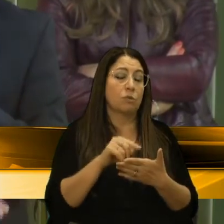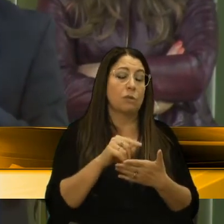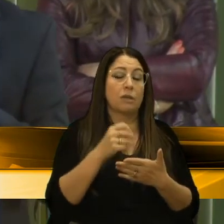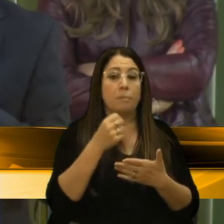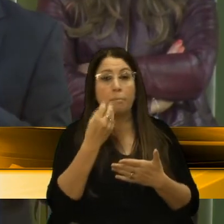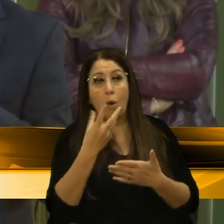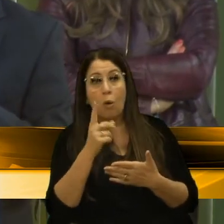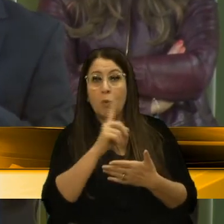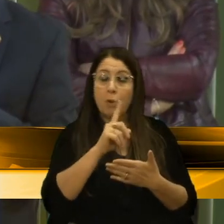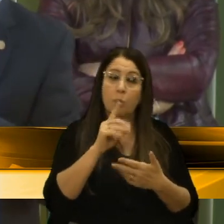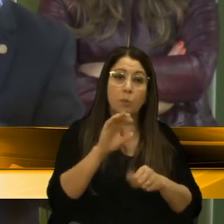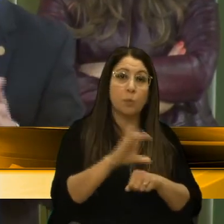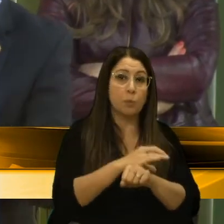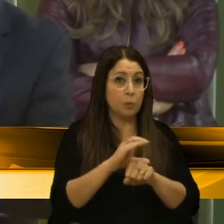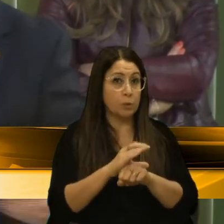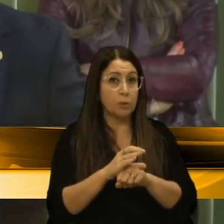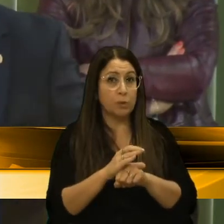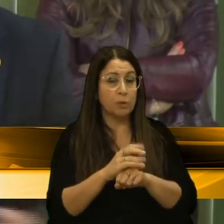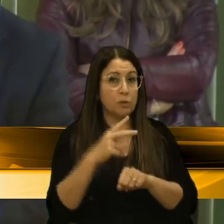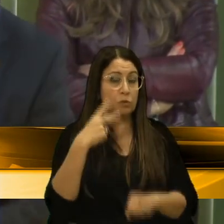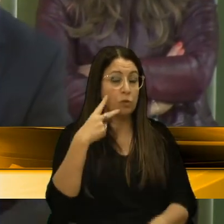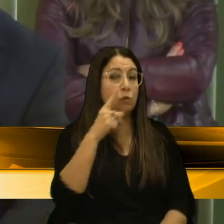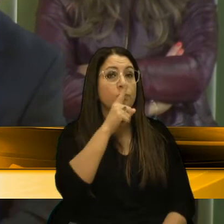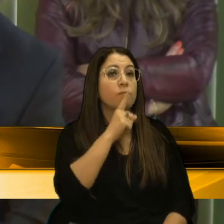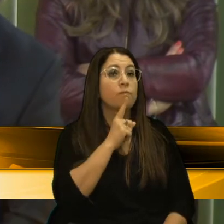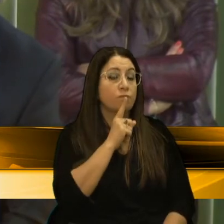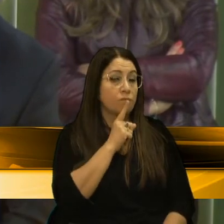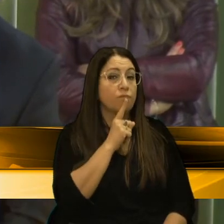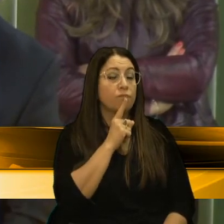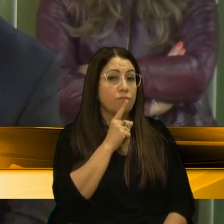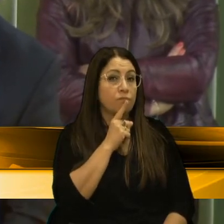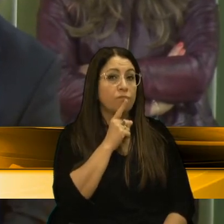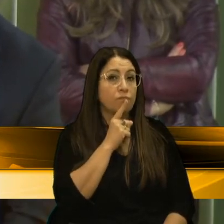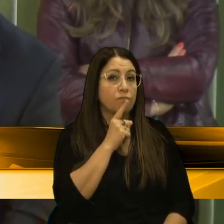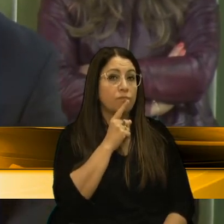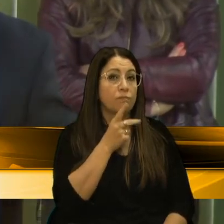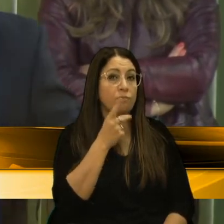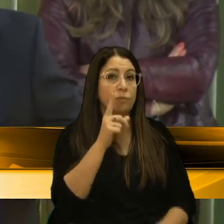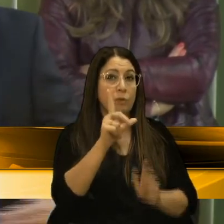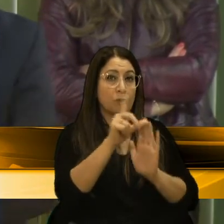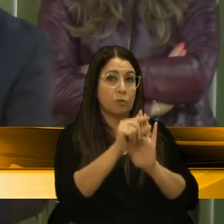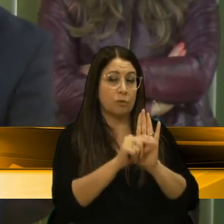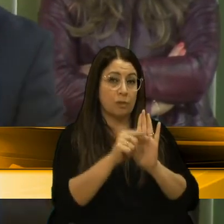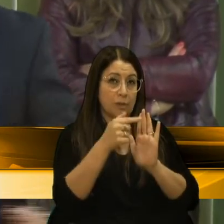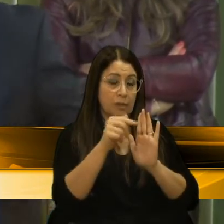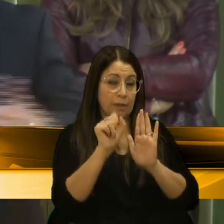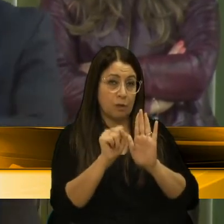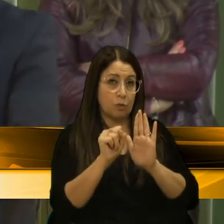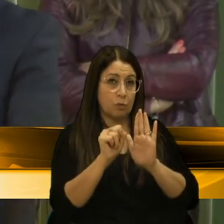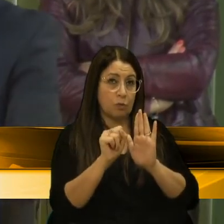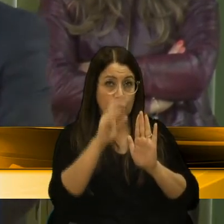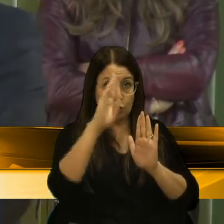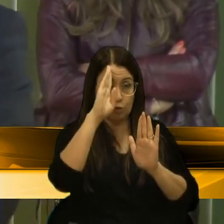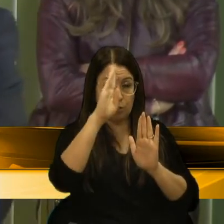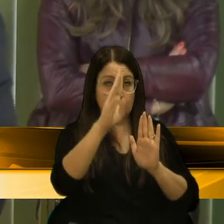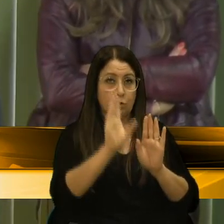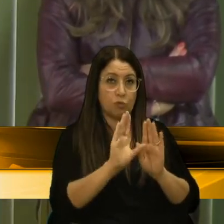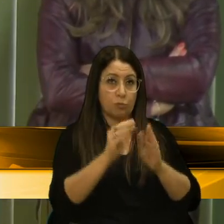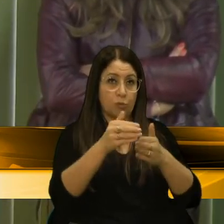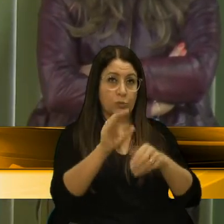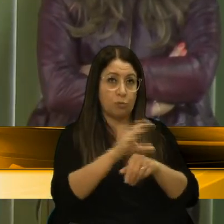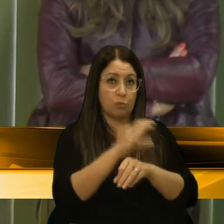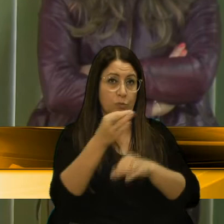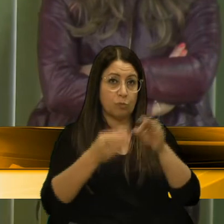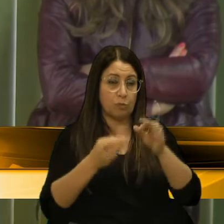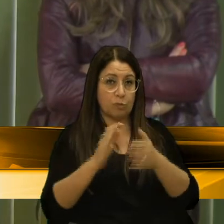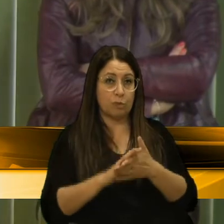não, constitucionalmente. O vereador Meneguzzi, ele arguiu o artigo 78, que veio direto, então, da Comissão de Constituição e